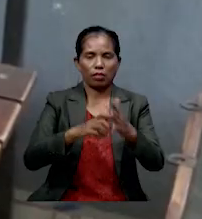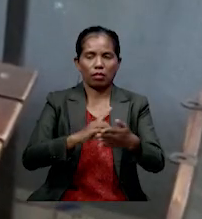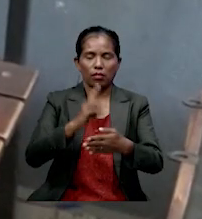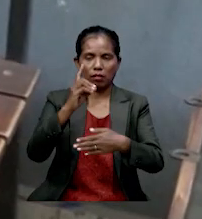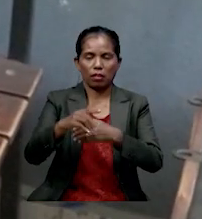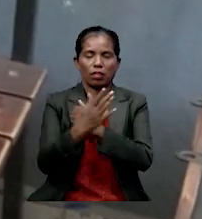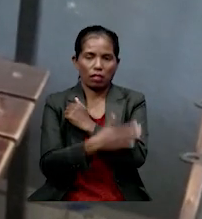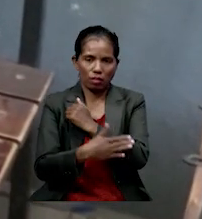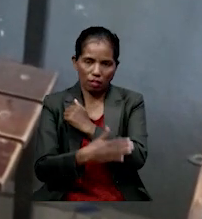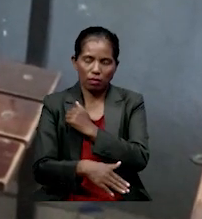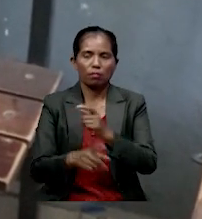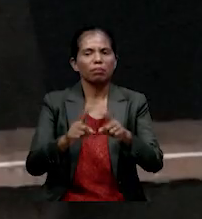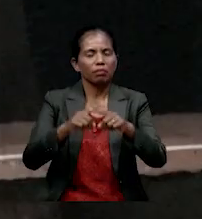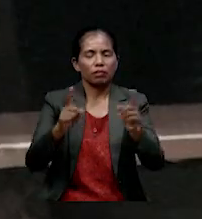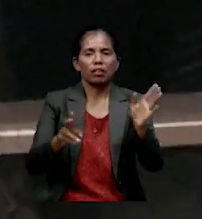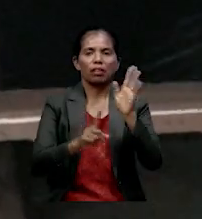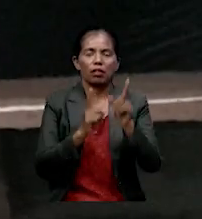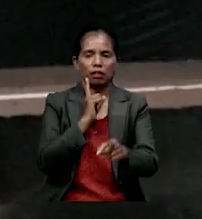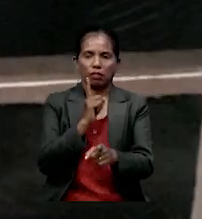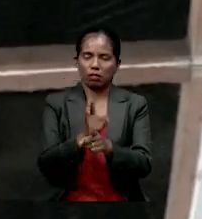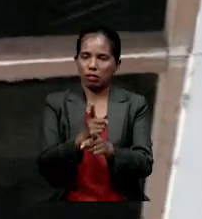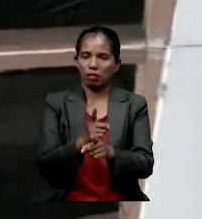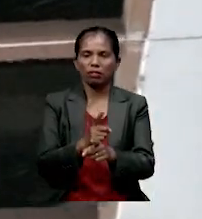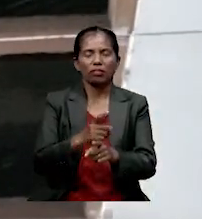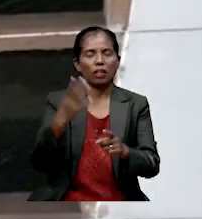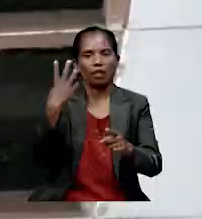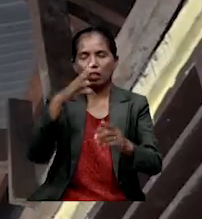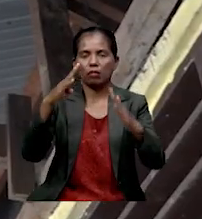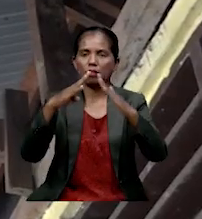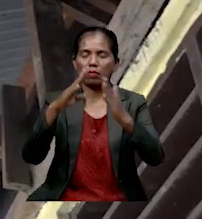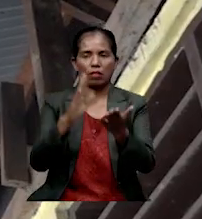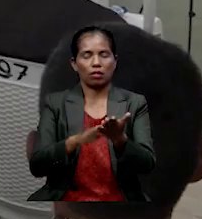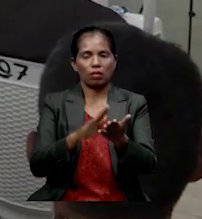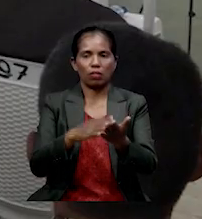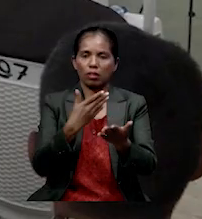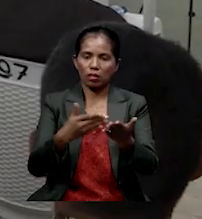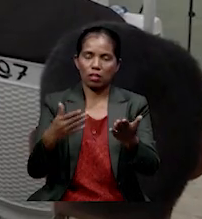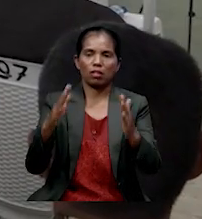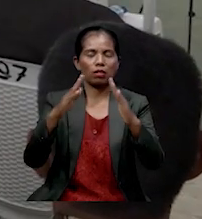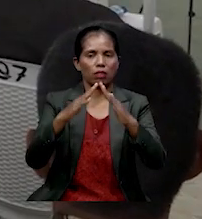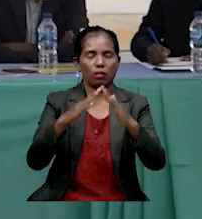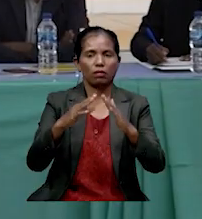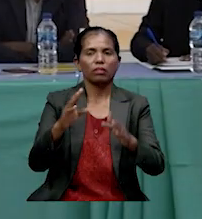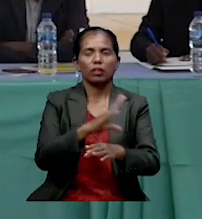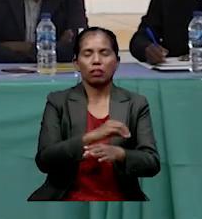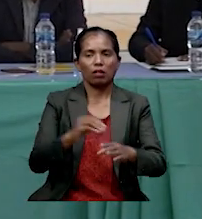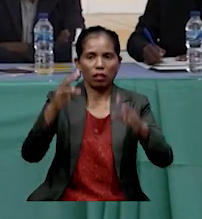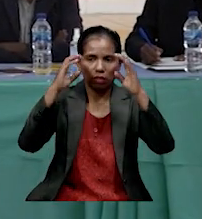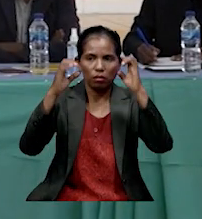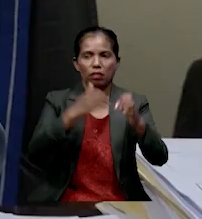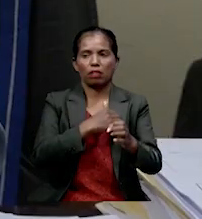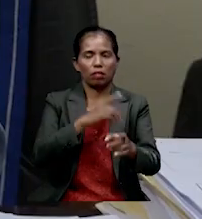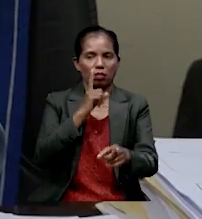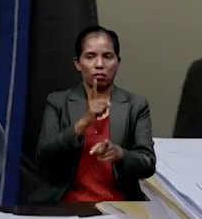na saunian, mas bem realidade, condição escola, facilidade escola, no sistema educação sedauk